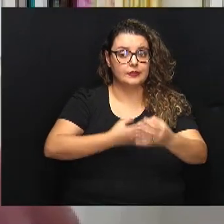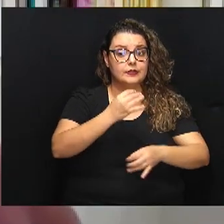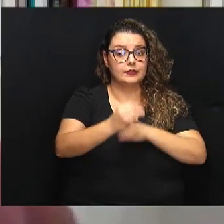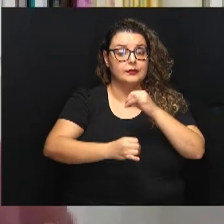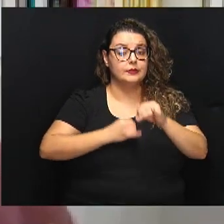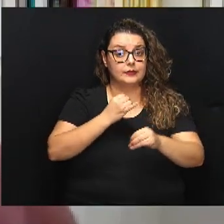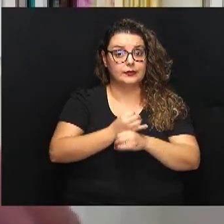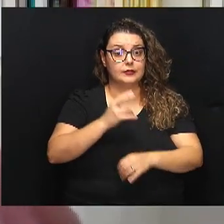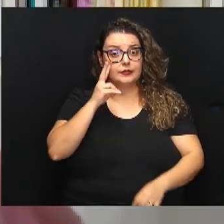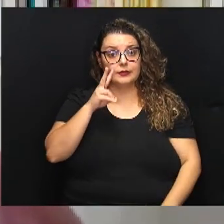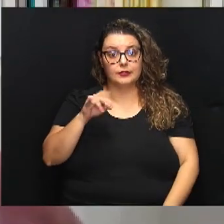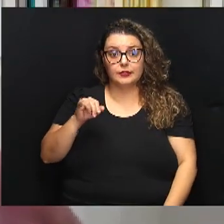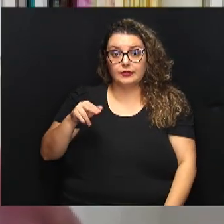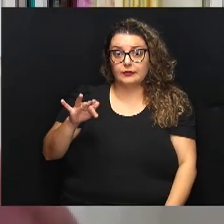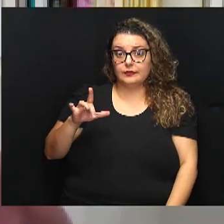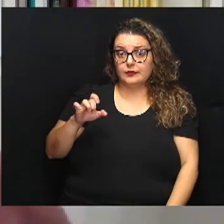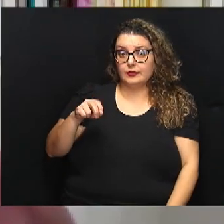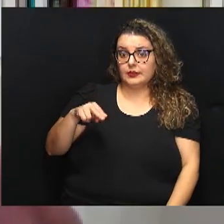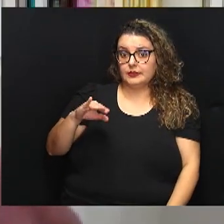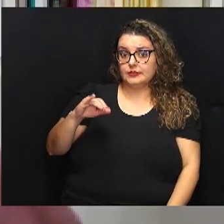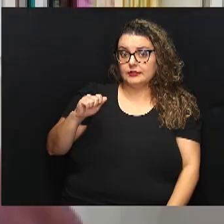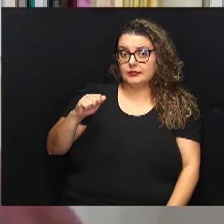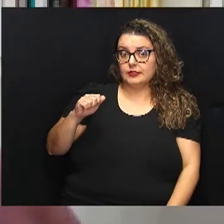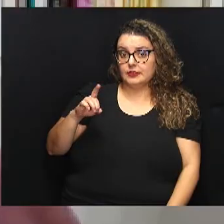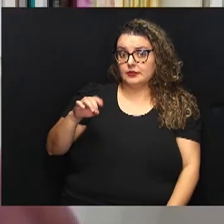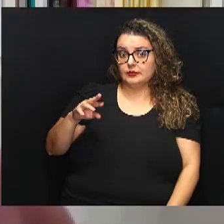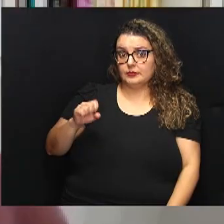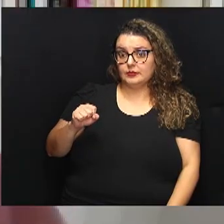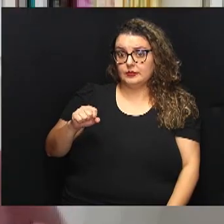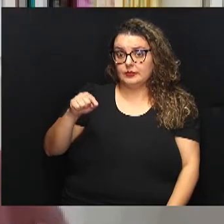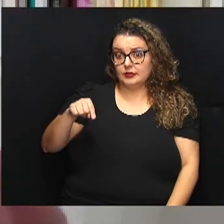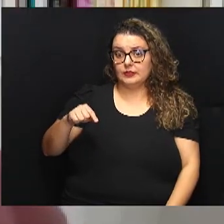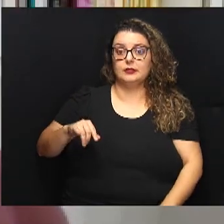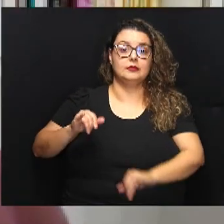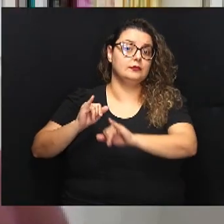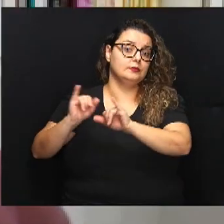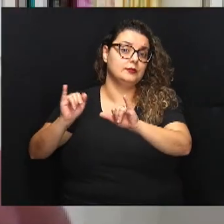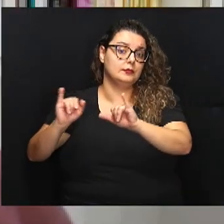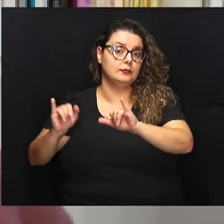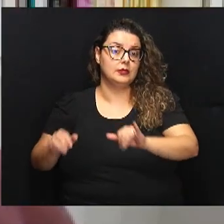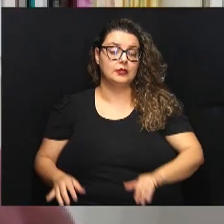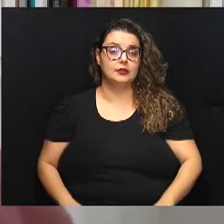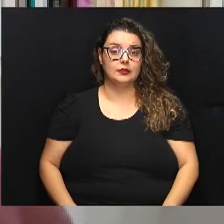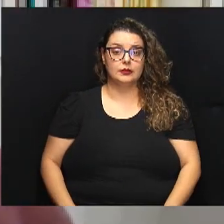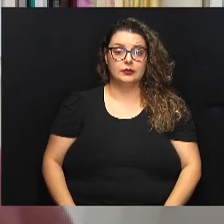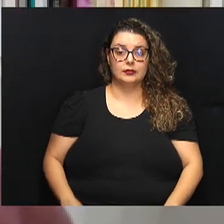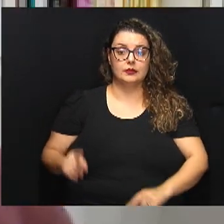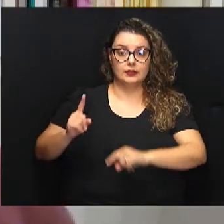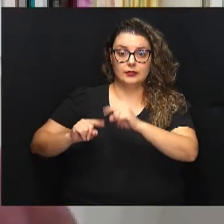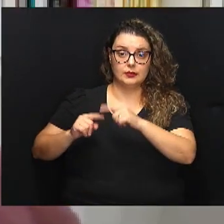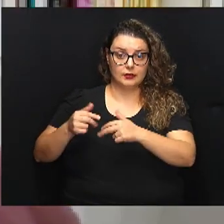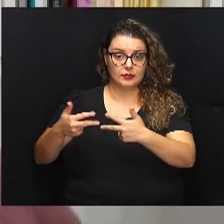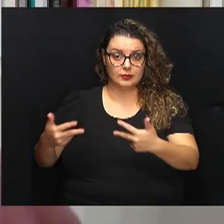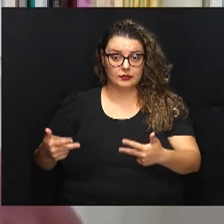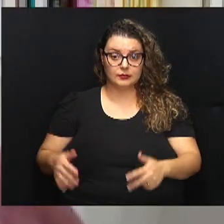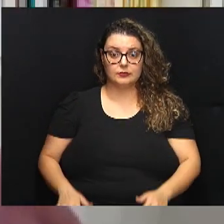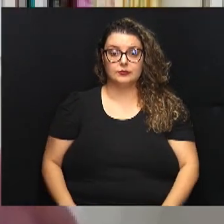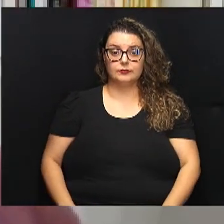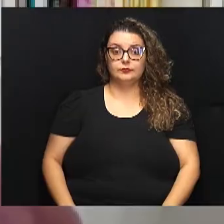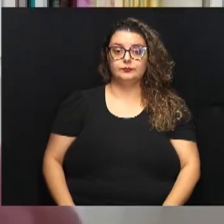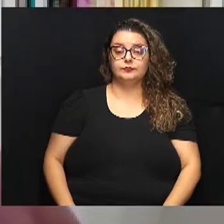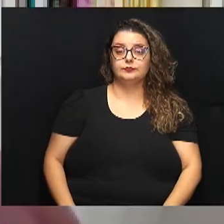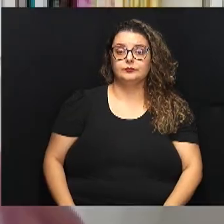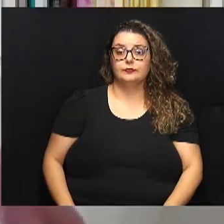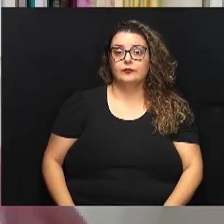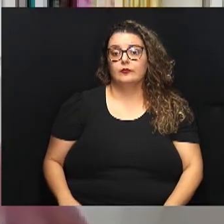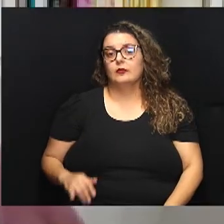influenciadores, muitas vezes eles fazem propaganda de produtos. Eles vão